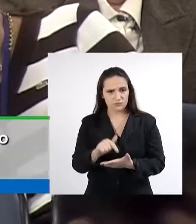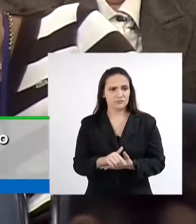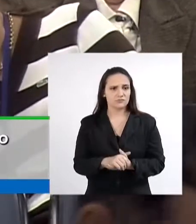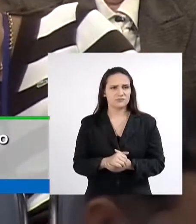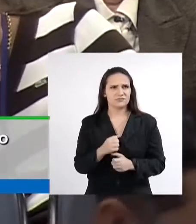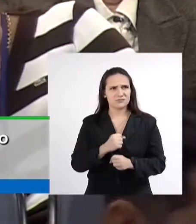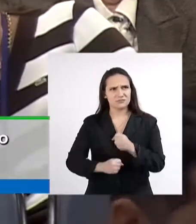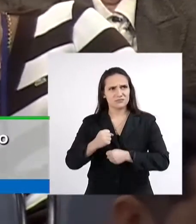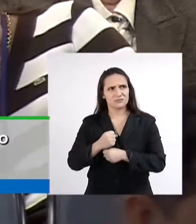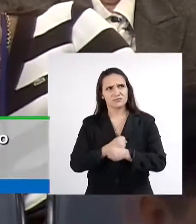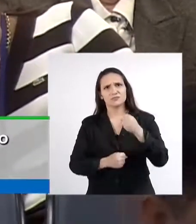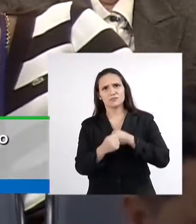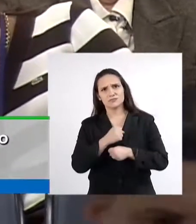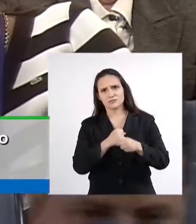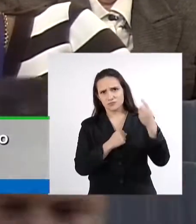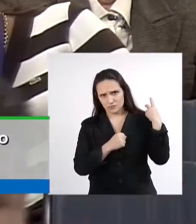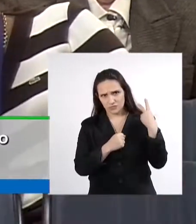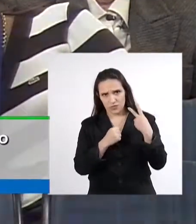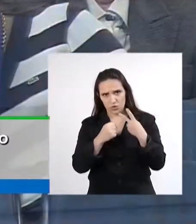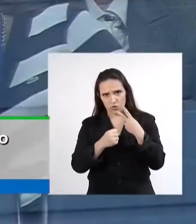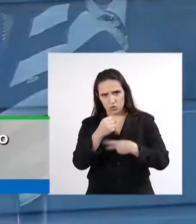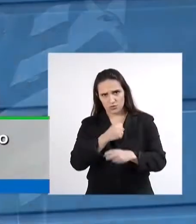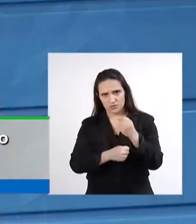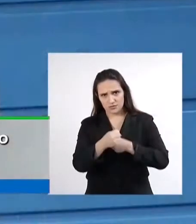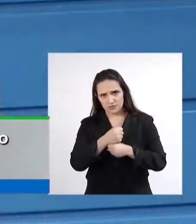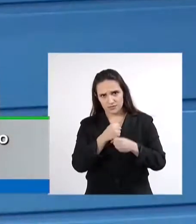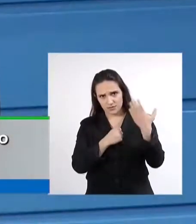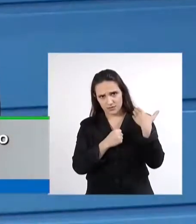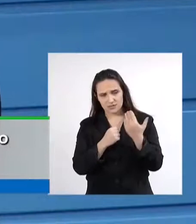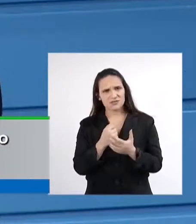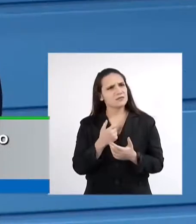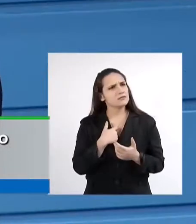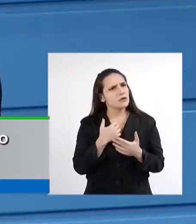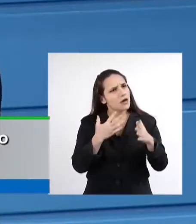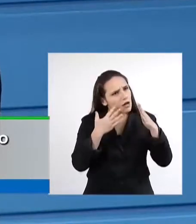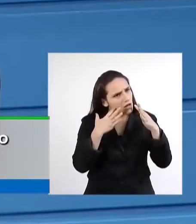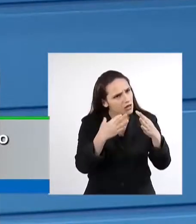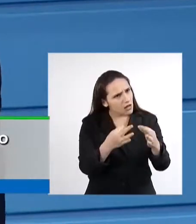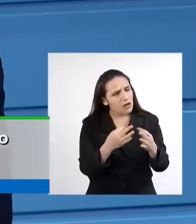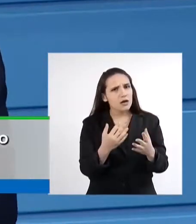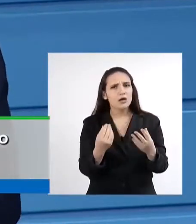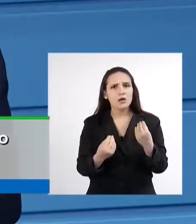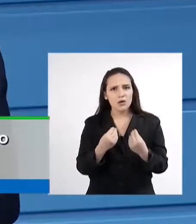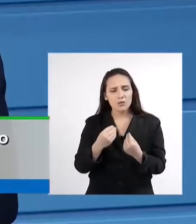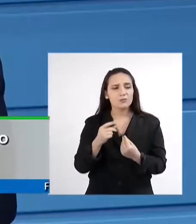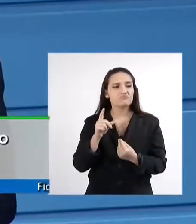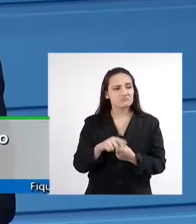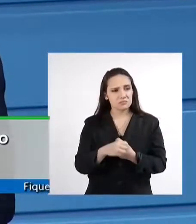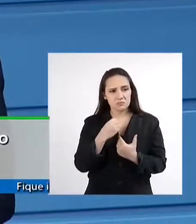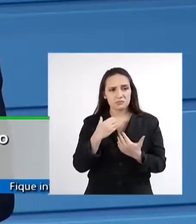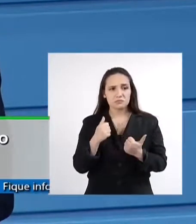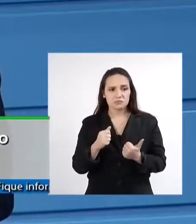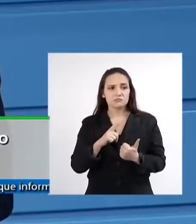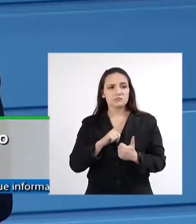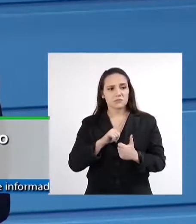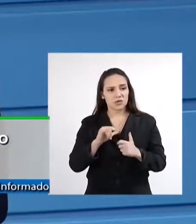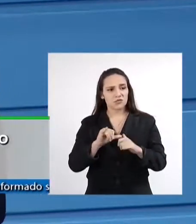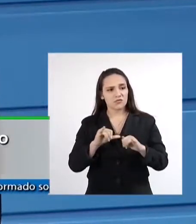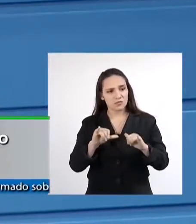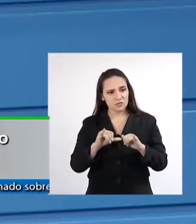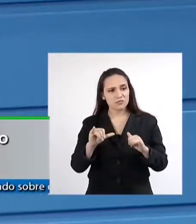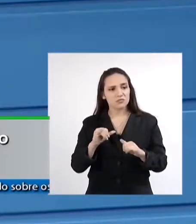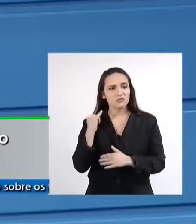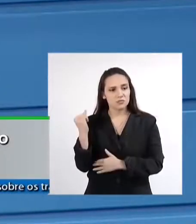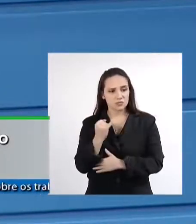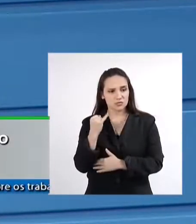ano retrasado, eu fiquei encantado com as informações que foram passadas desse hospital,